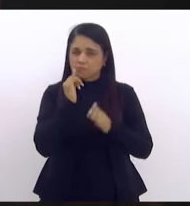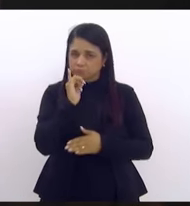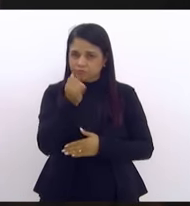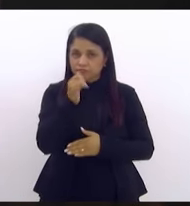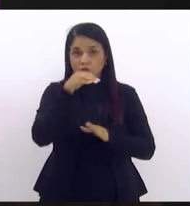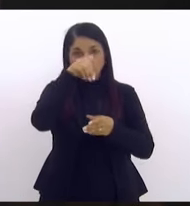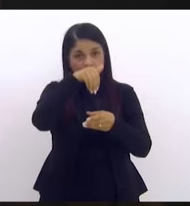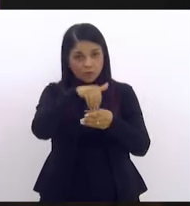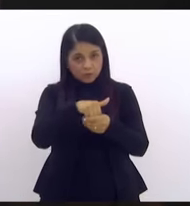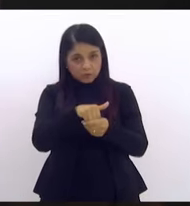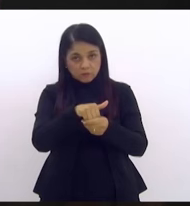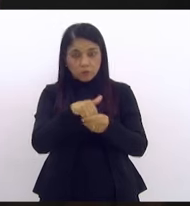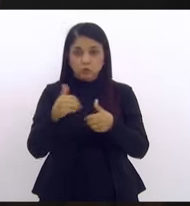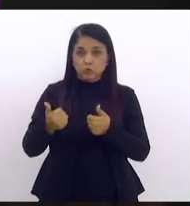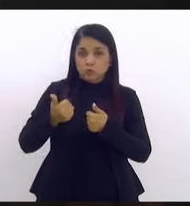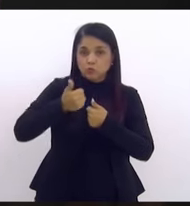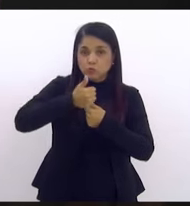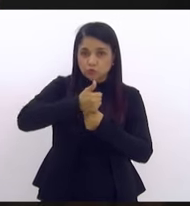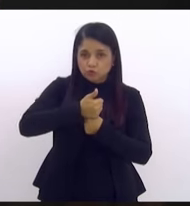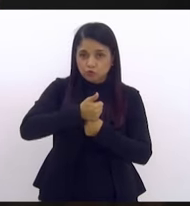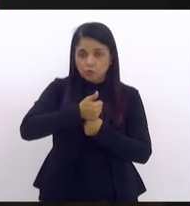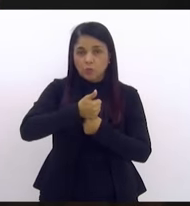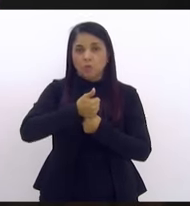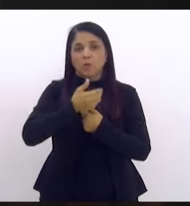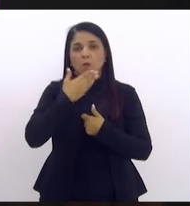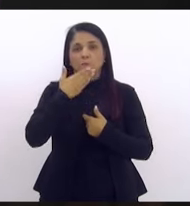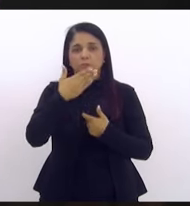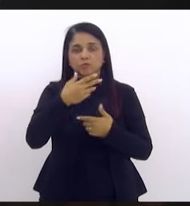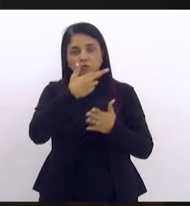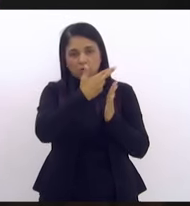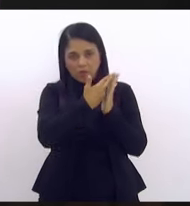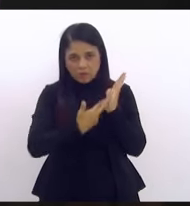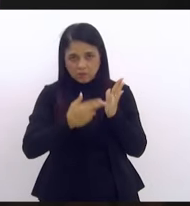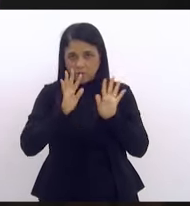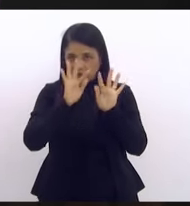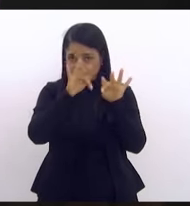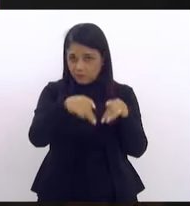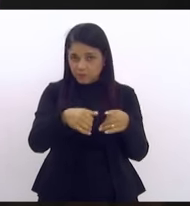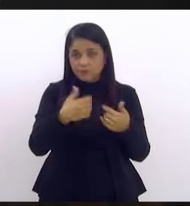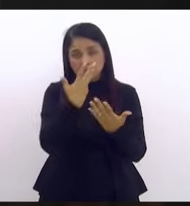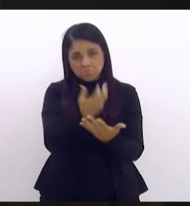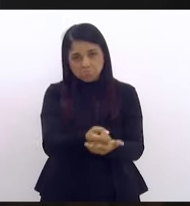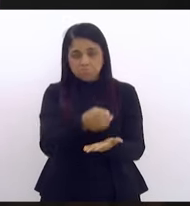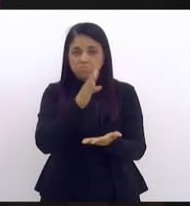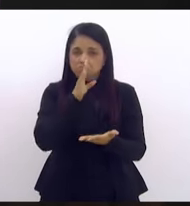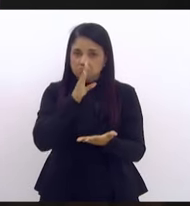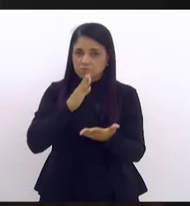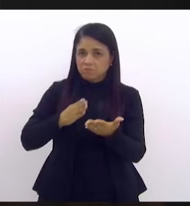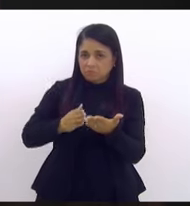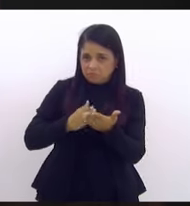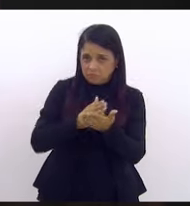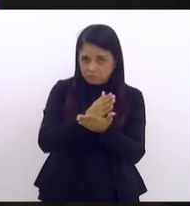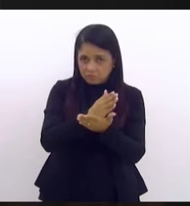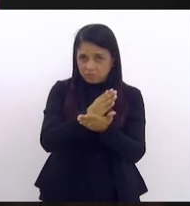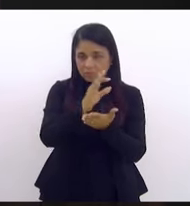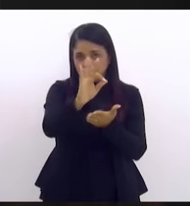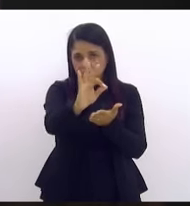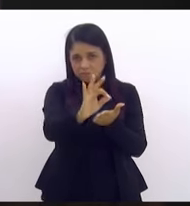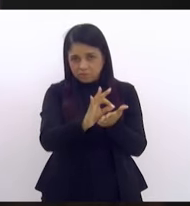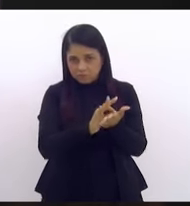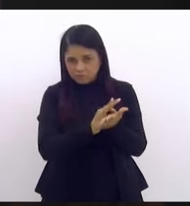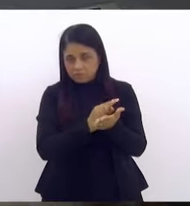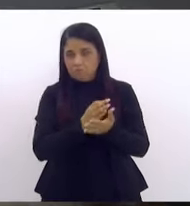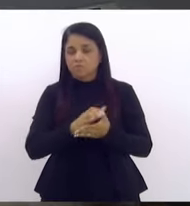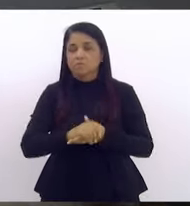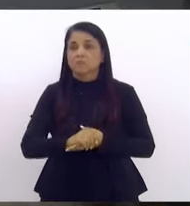em votação substitutivo, pedindo forma final de redação. Senhores que aprovam, permaneçam como estão. Aprovado, vai a